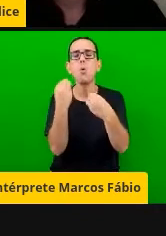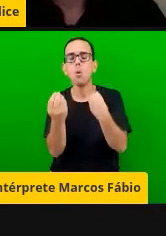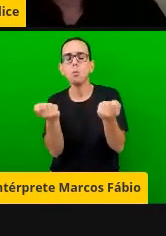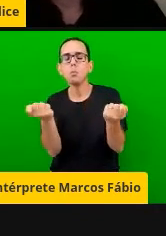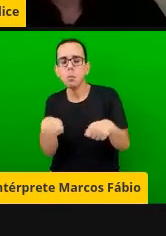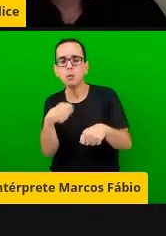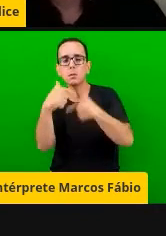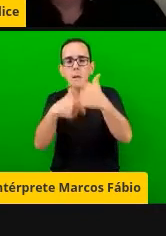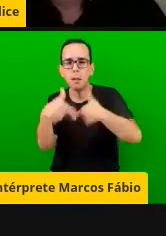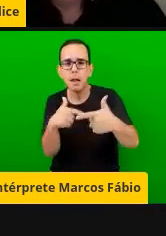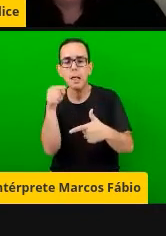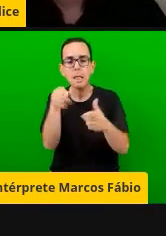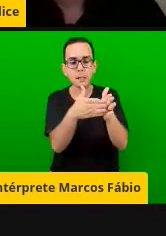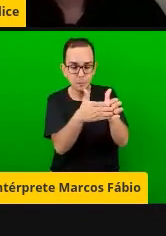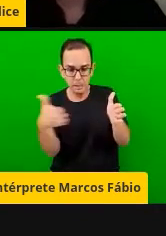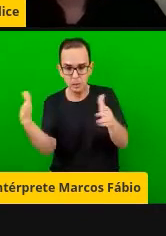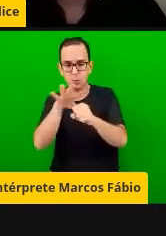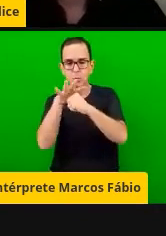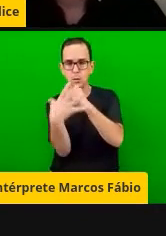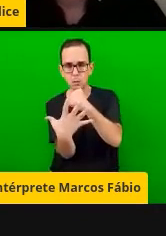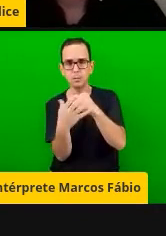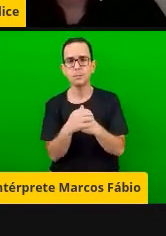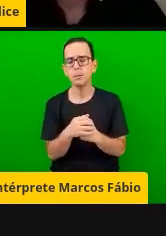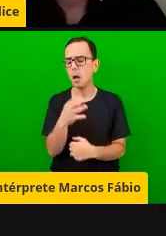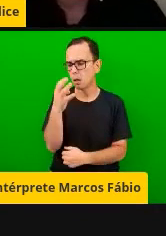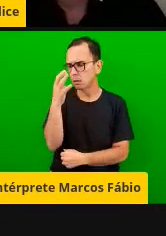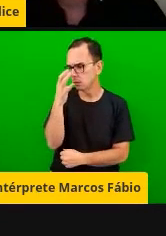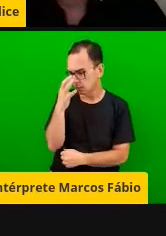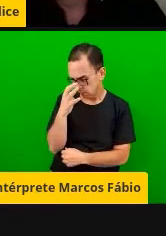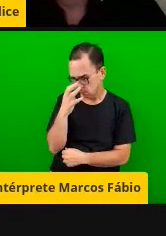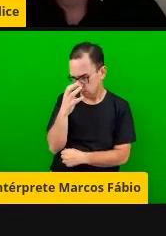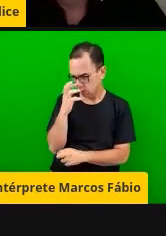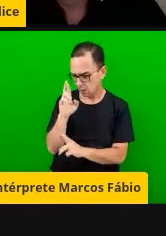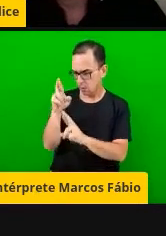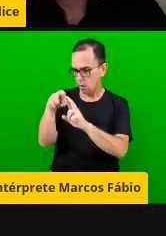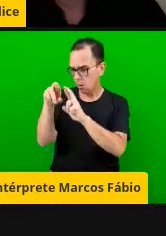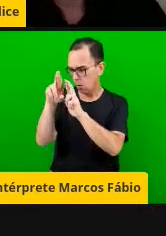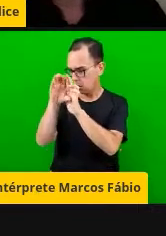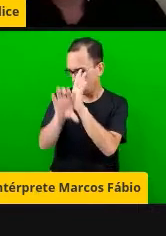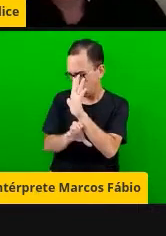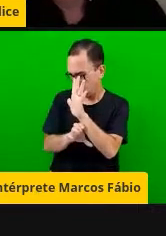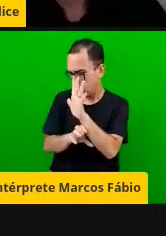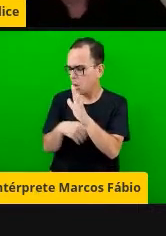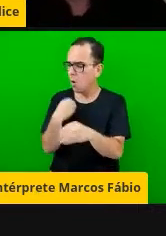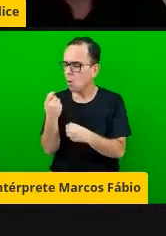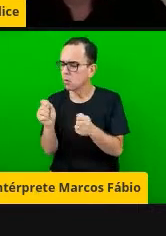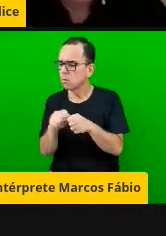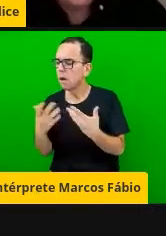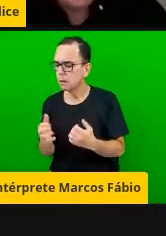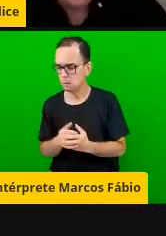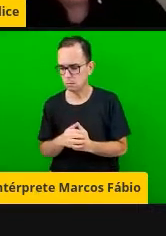trabalhar nesse período de pandemia. Como é que eu olho para o nosso referencial com aquele monte de habilidades, como é que eu trabalho? Então,